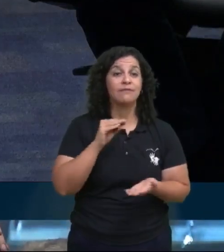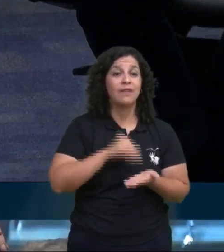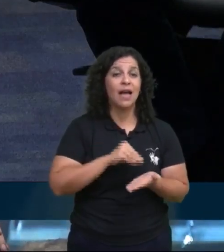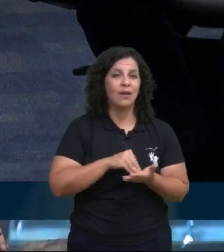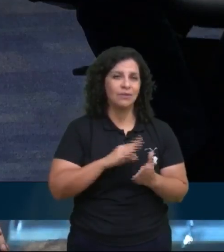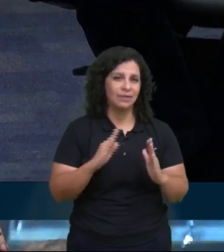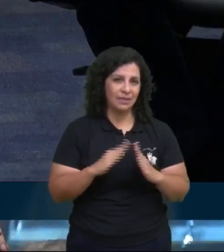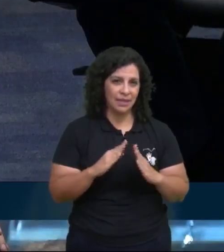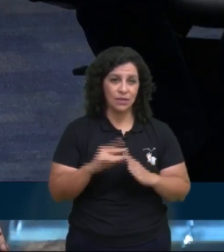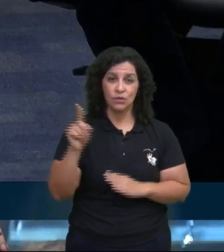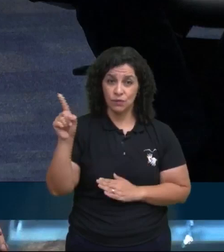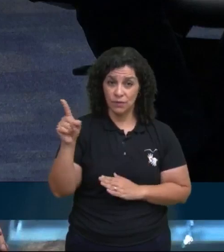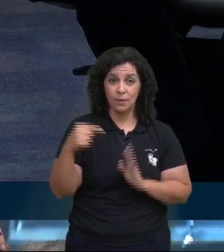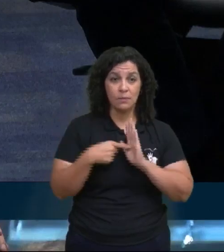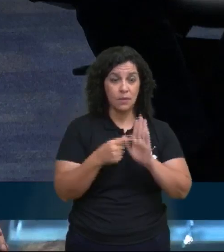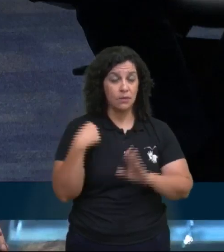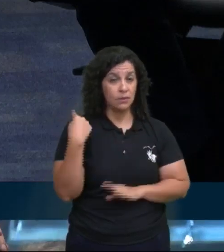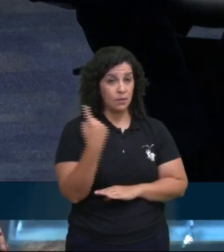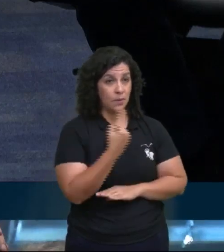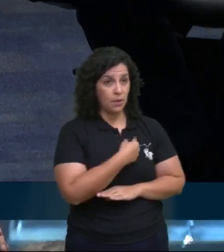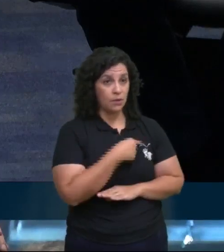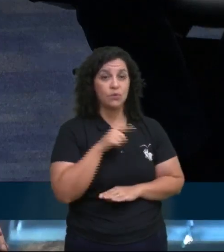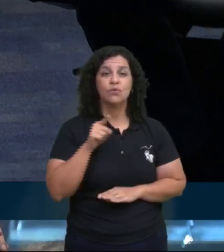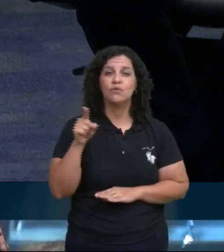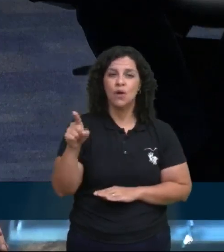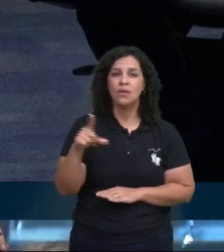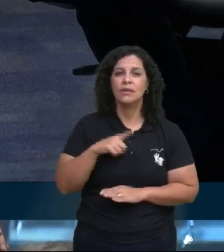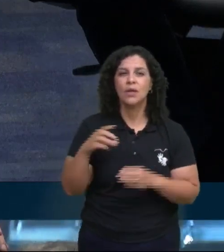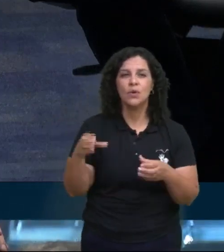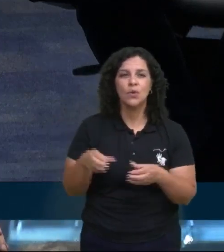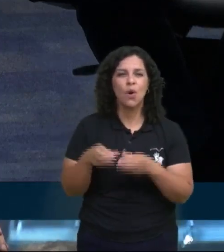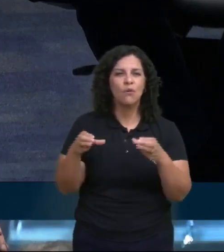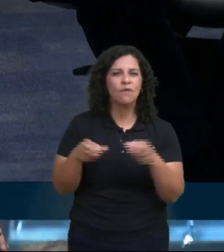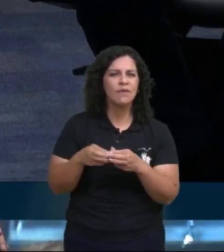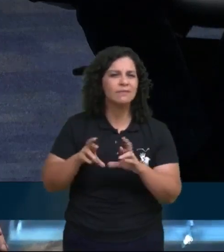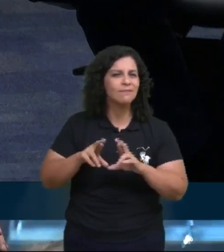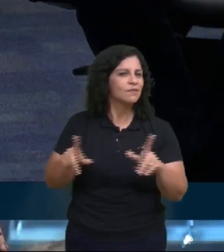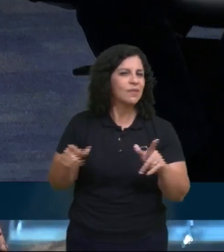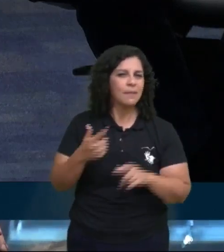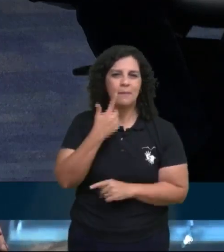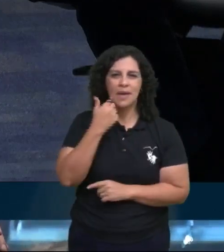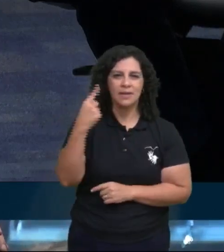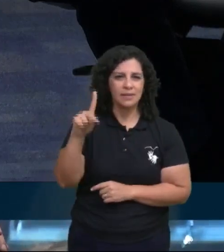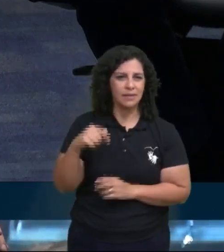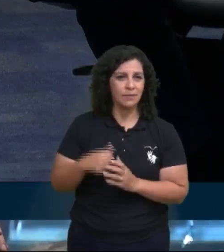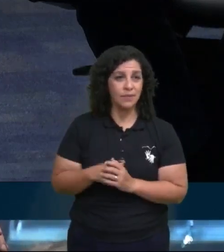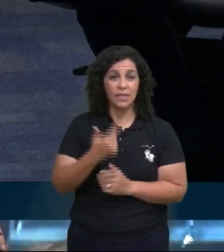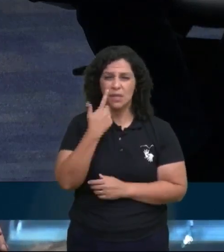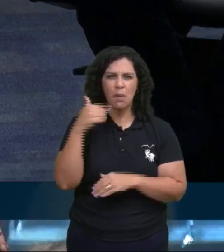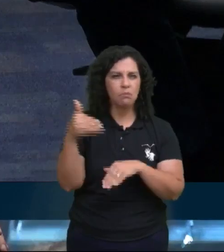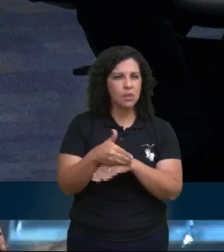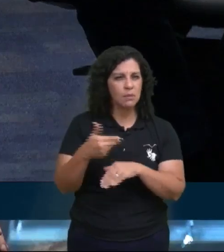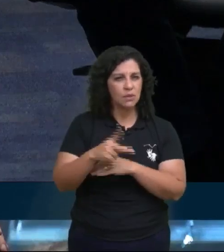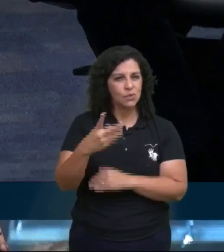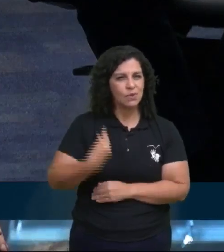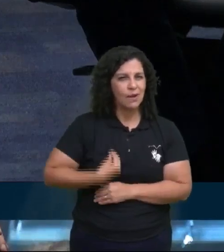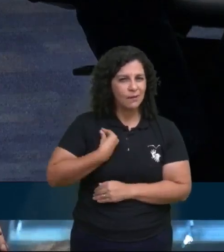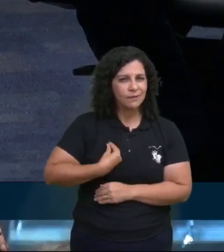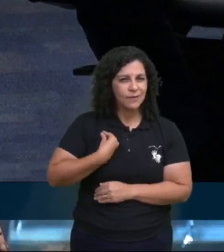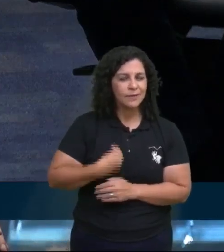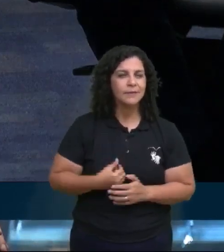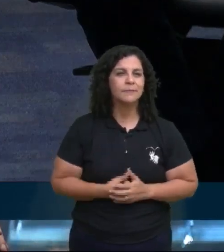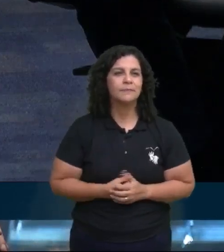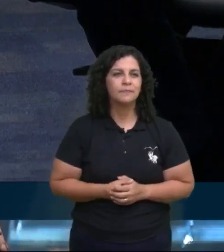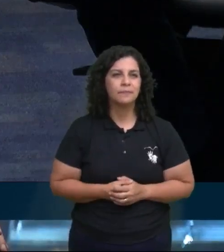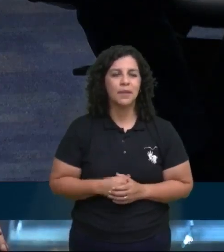E você traz aqui para todos nós que você tem uma convivência ímpar com seu pai, que seu pai tem uma participação exemplar na sua